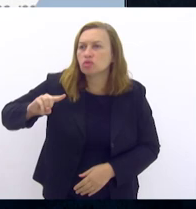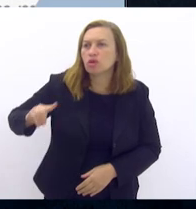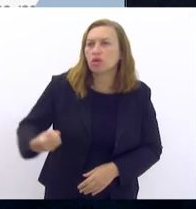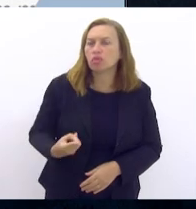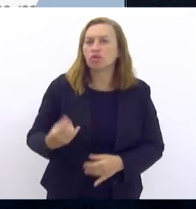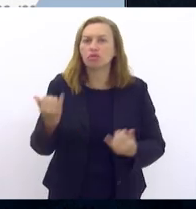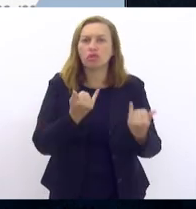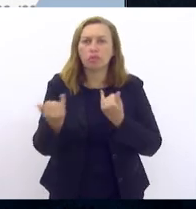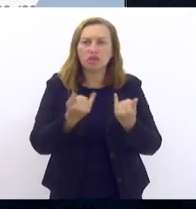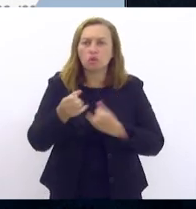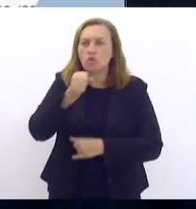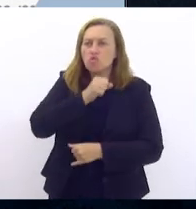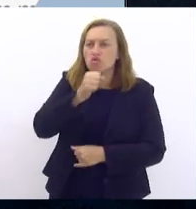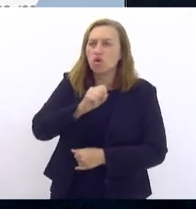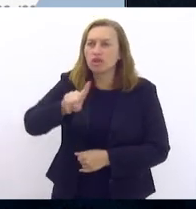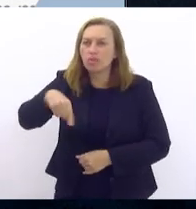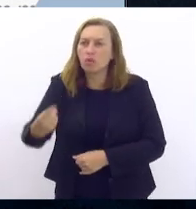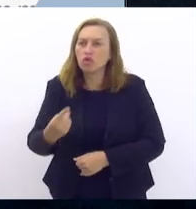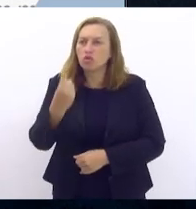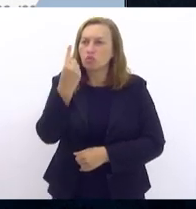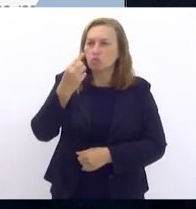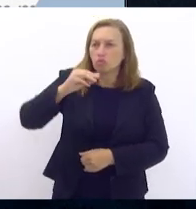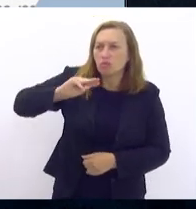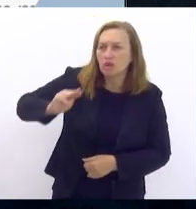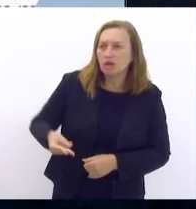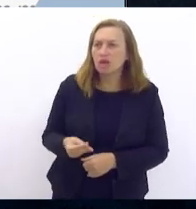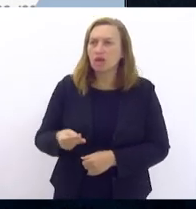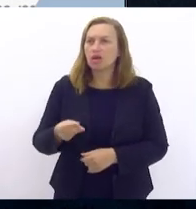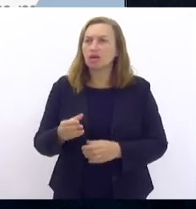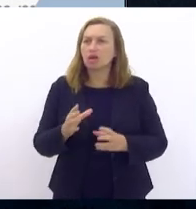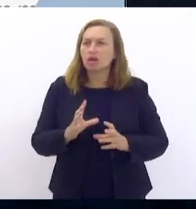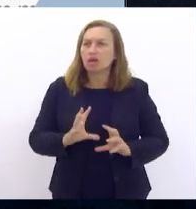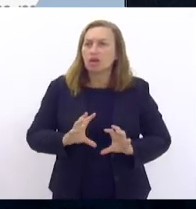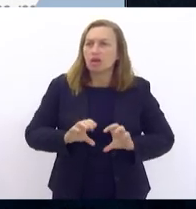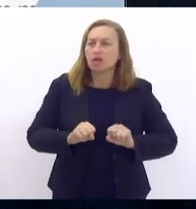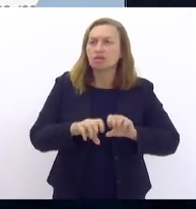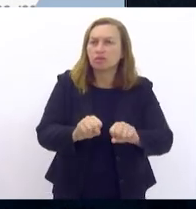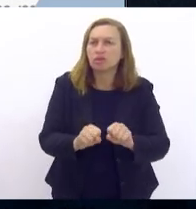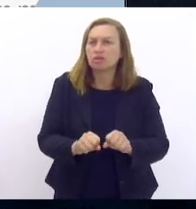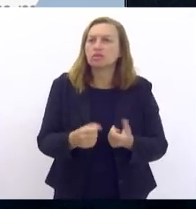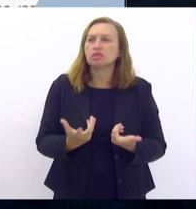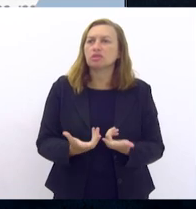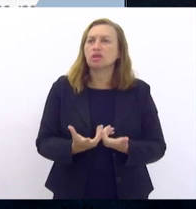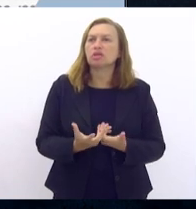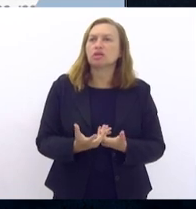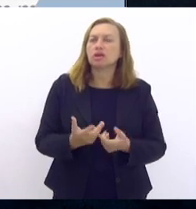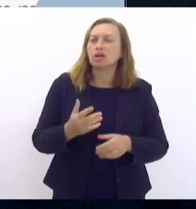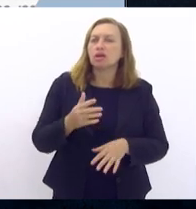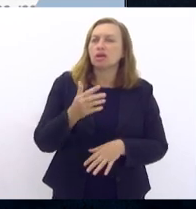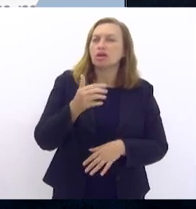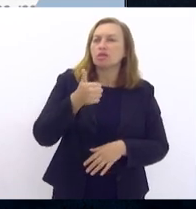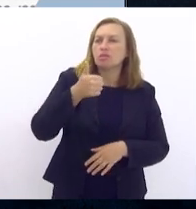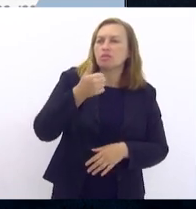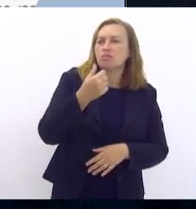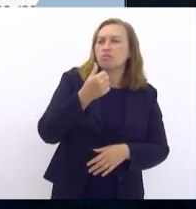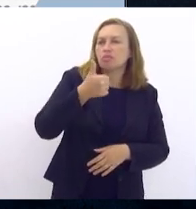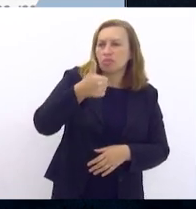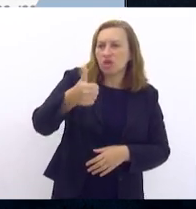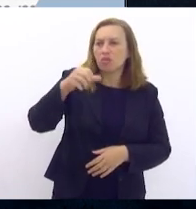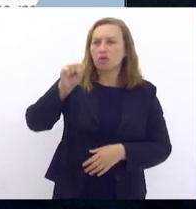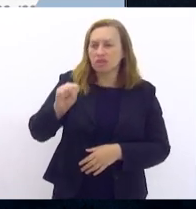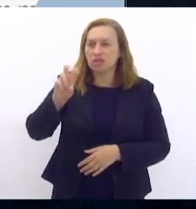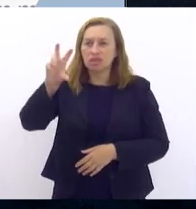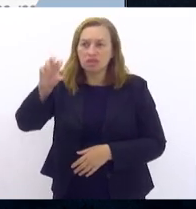depois foi para 1 milhão e a contabilização de 1800 e tantas cooperativa 1850